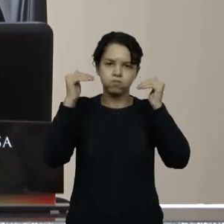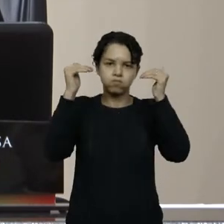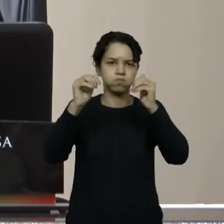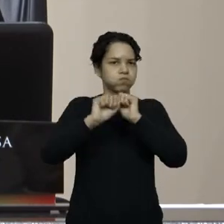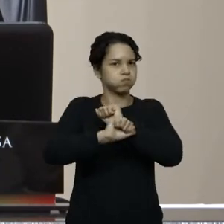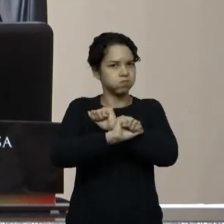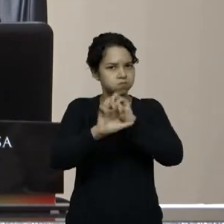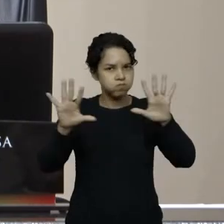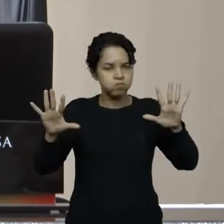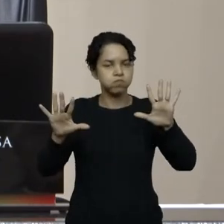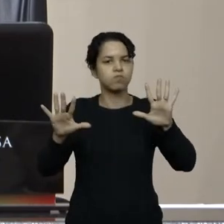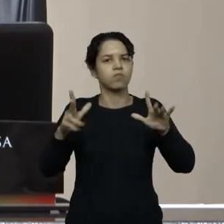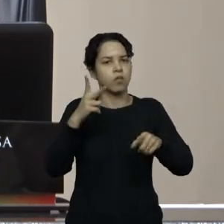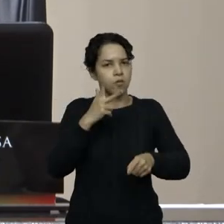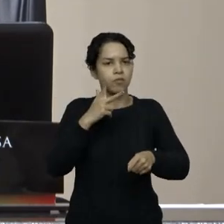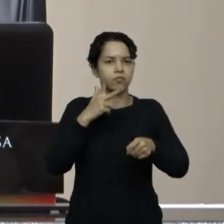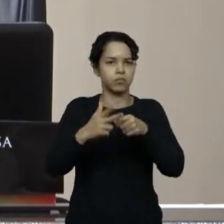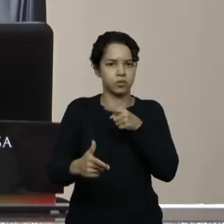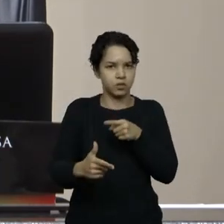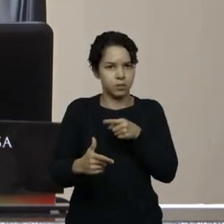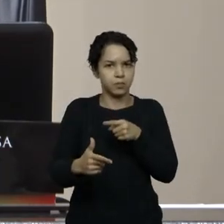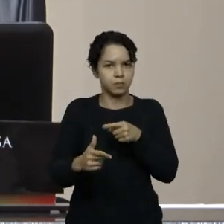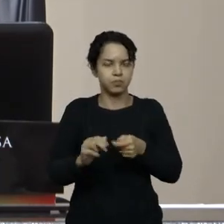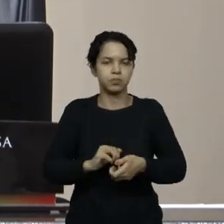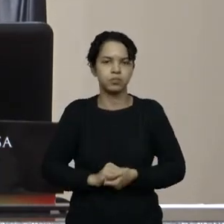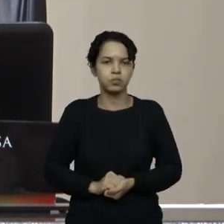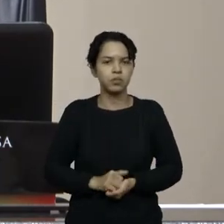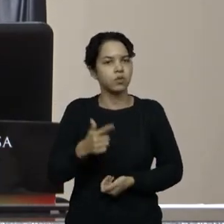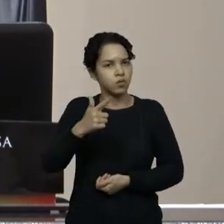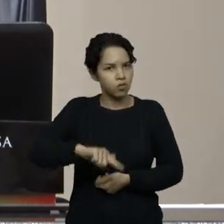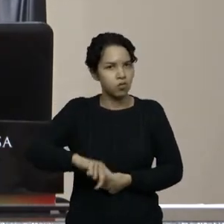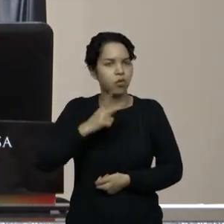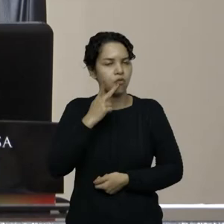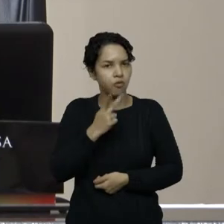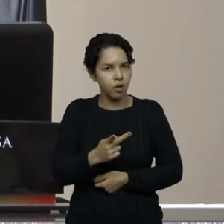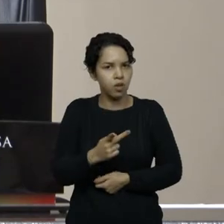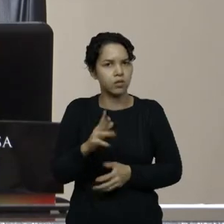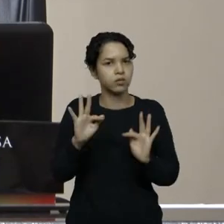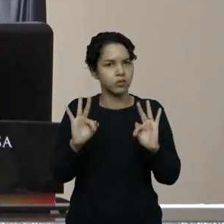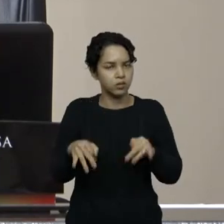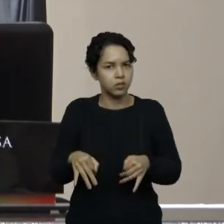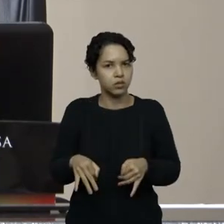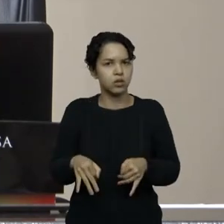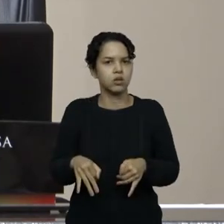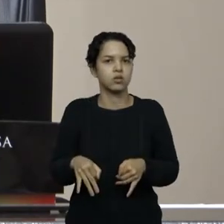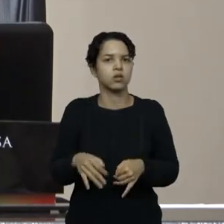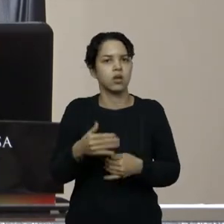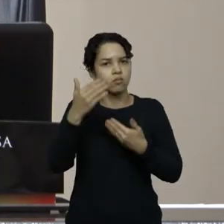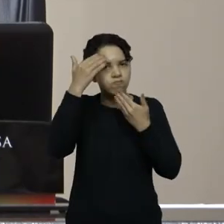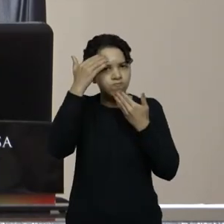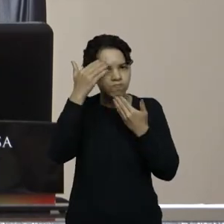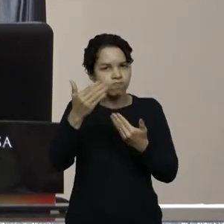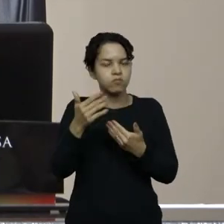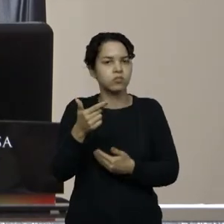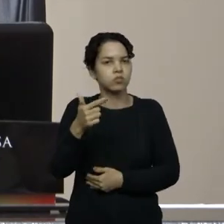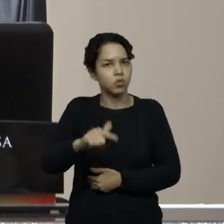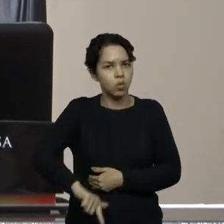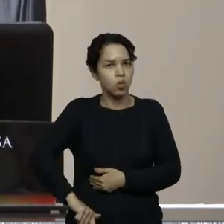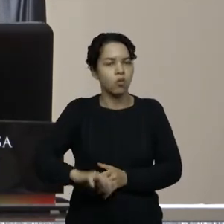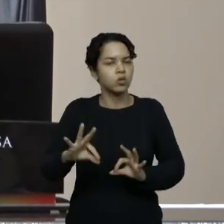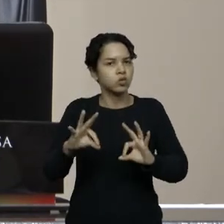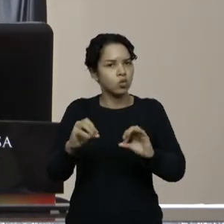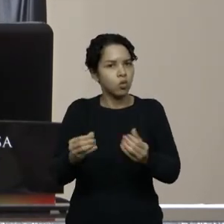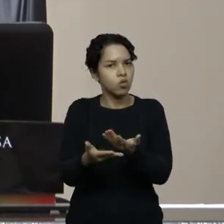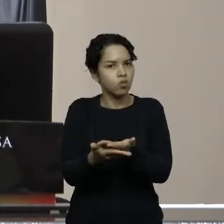verdade sempre vai vencer e eu repito e finalizo quero agradecer mais uma vez a todos vocês